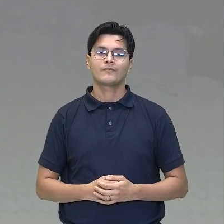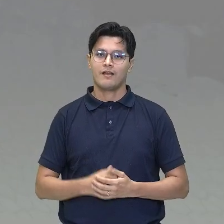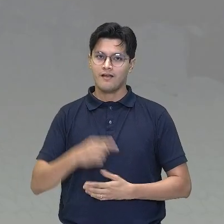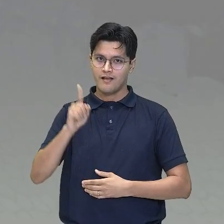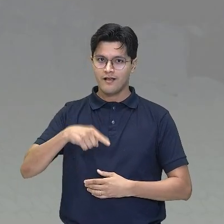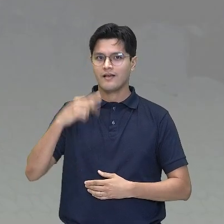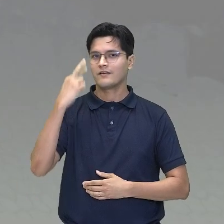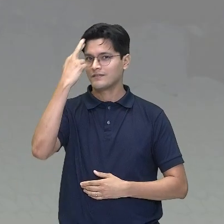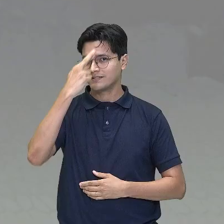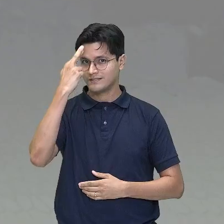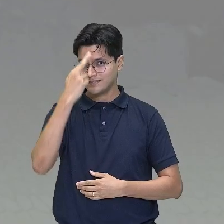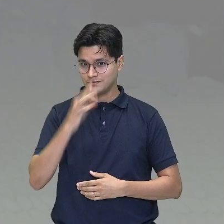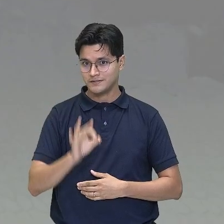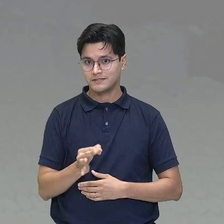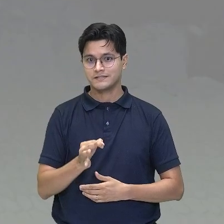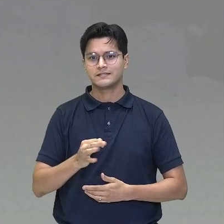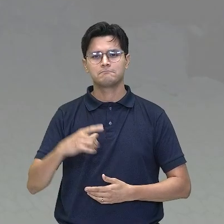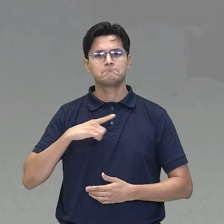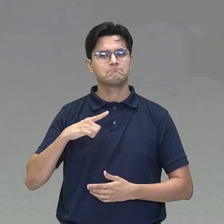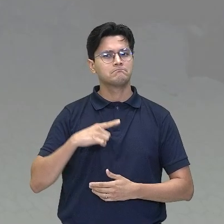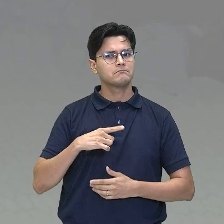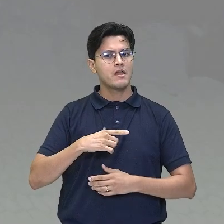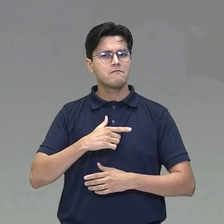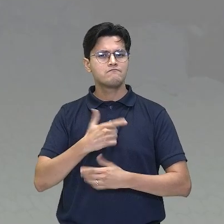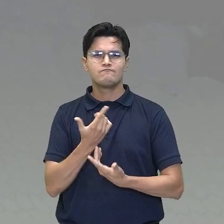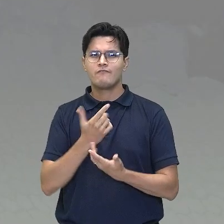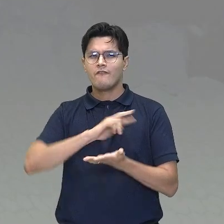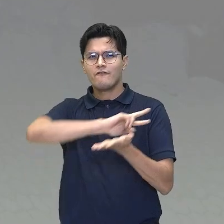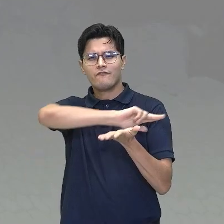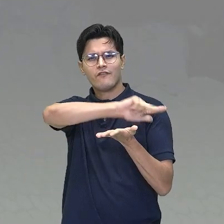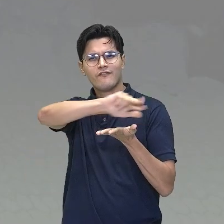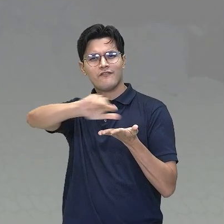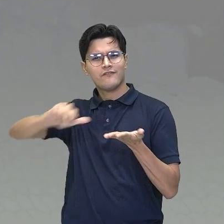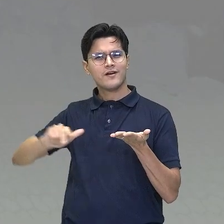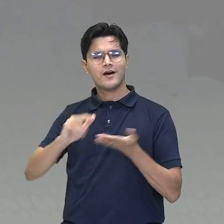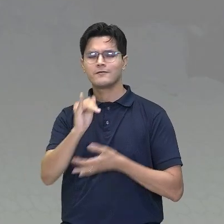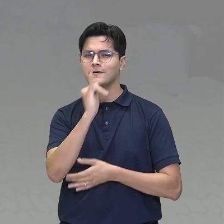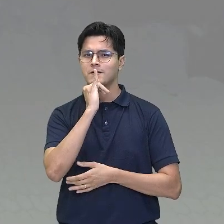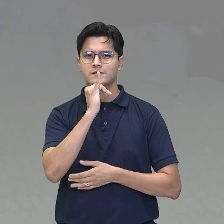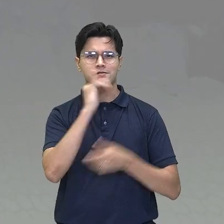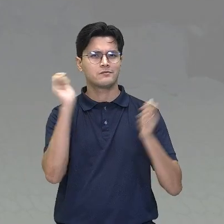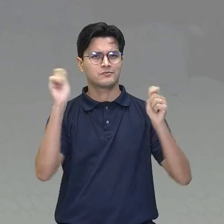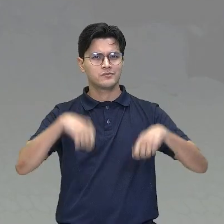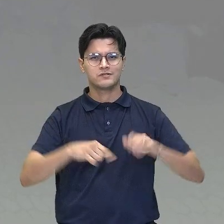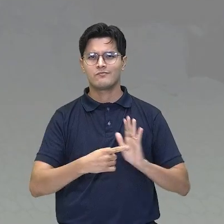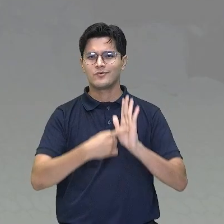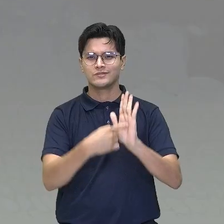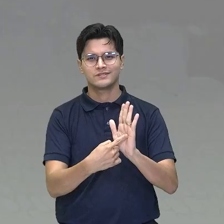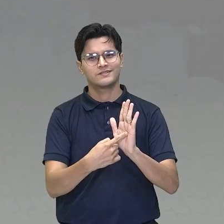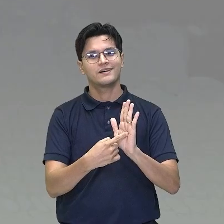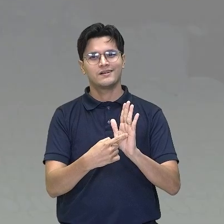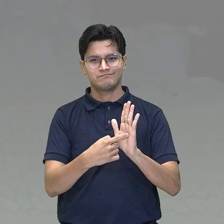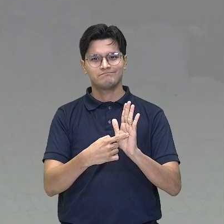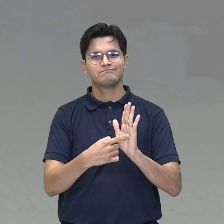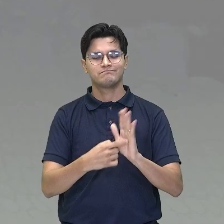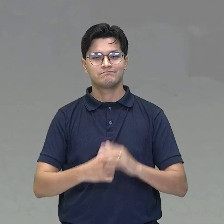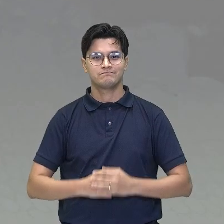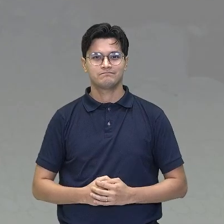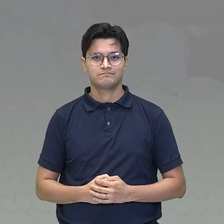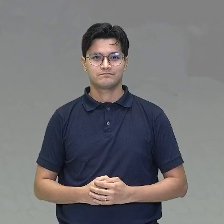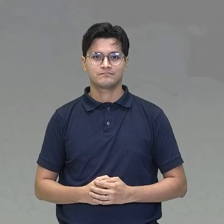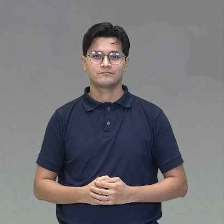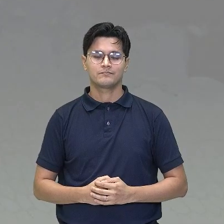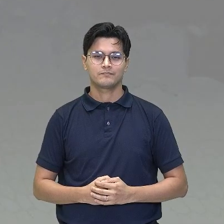reflexão. Né? Os exemplos que eu poderia trazer aqui são inúmeros, são enormes, são uma quantidade imensa